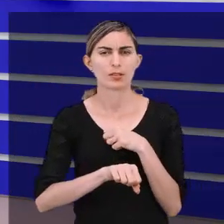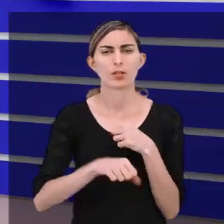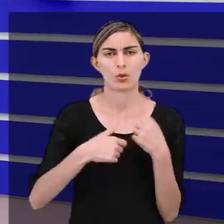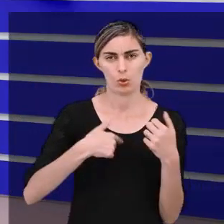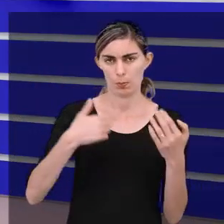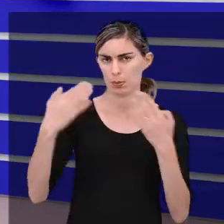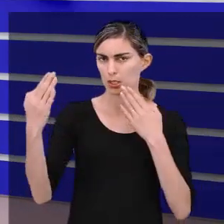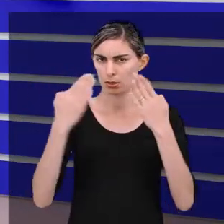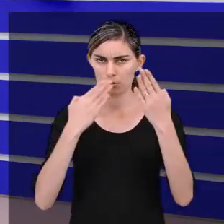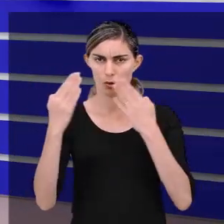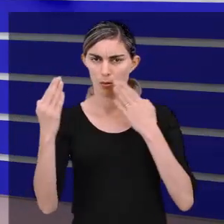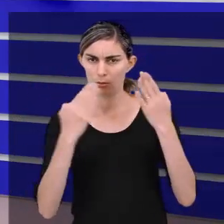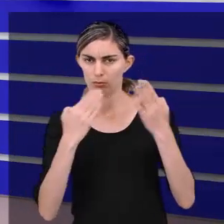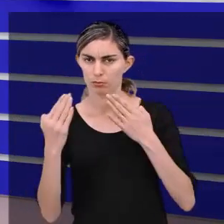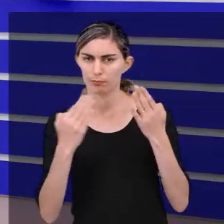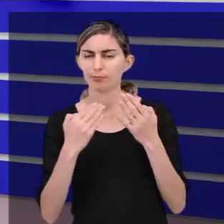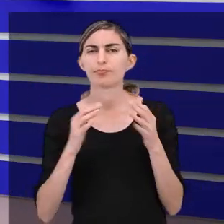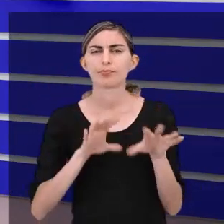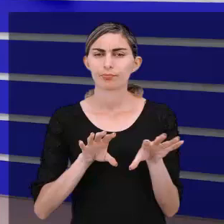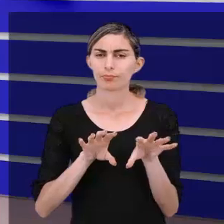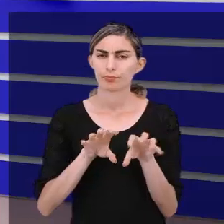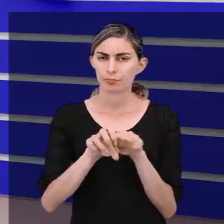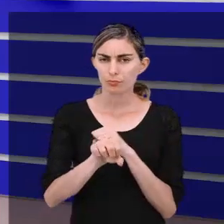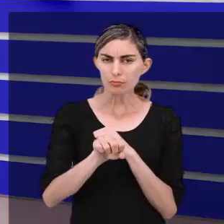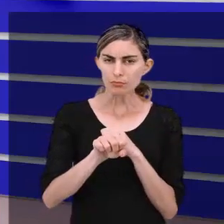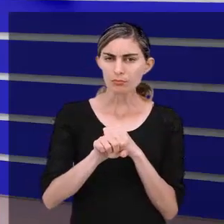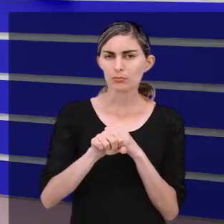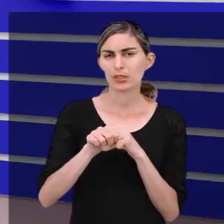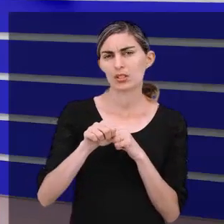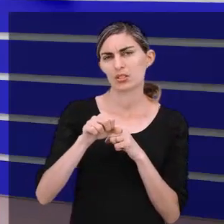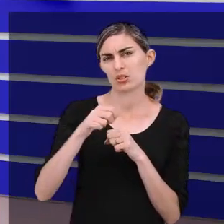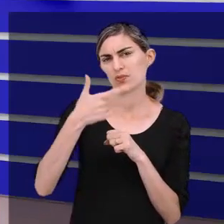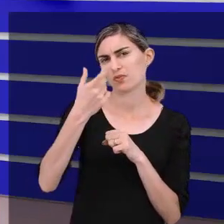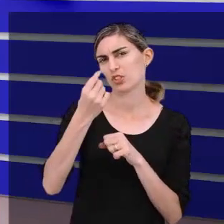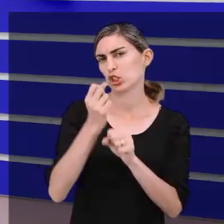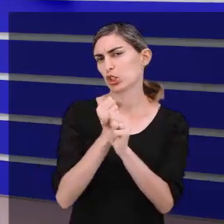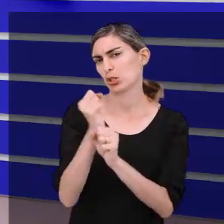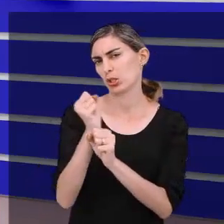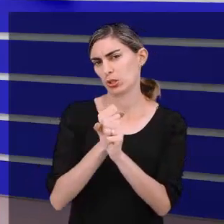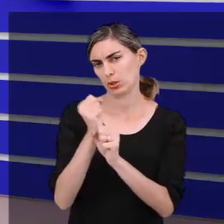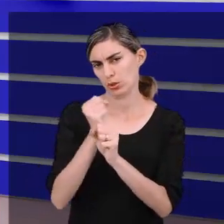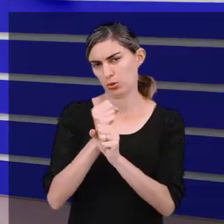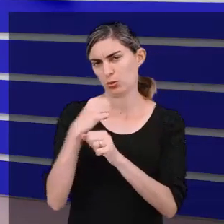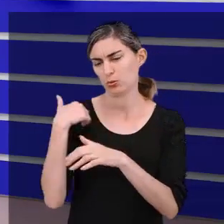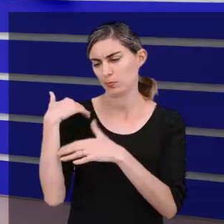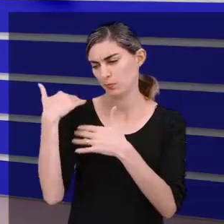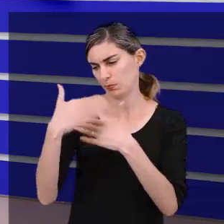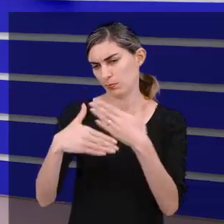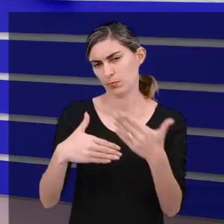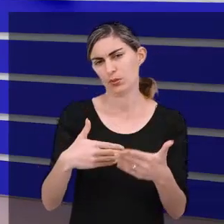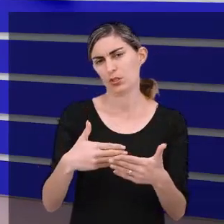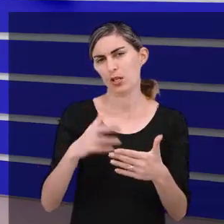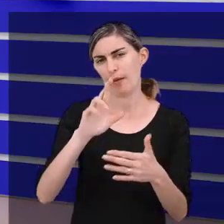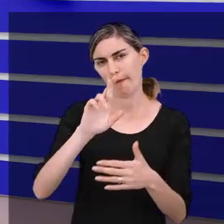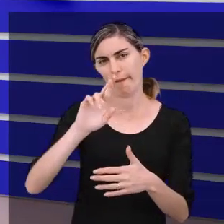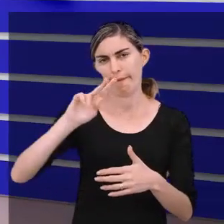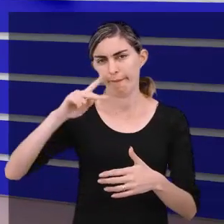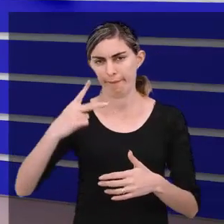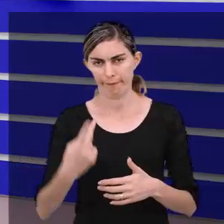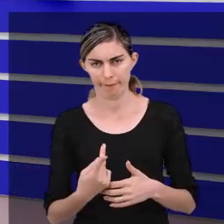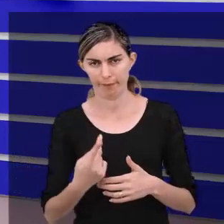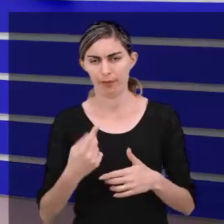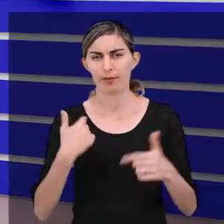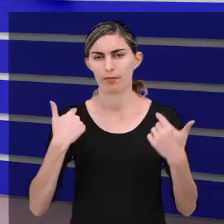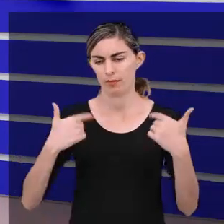sou psicóloga, formada há 2 décadas mais ou menos, tenho uma trajetória em recursos humanos, mas